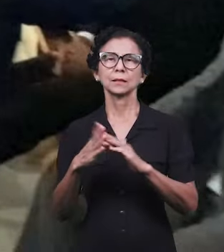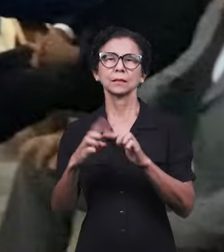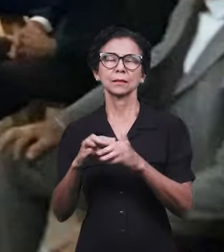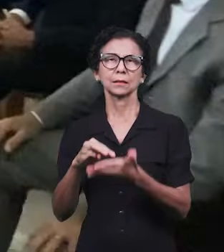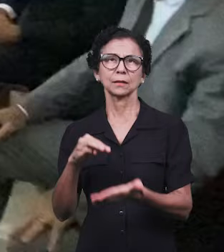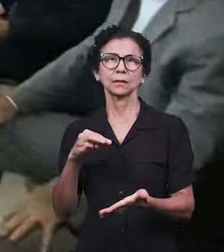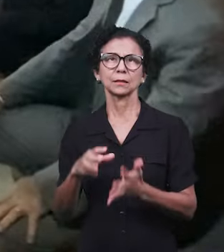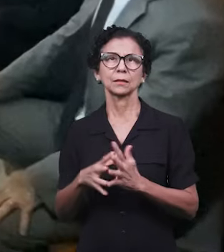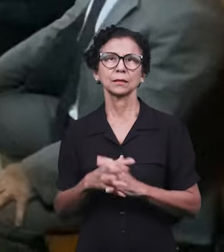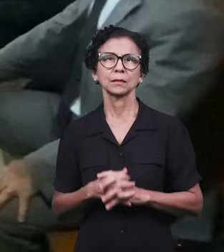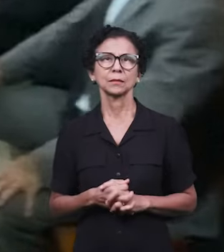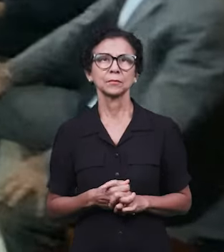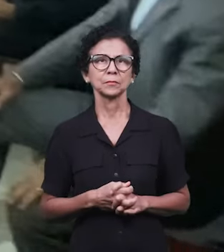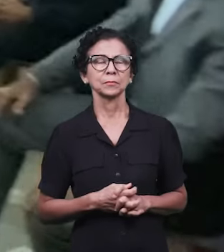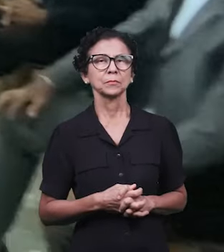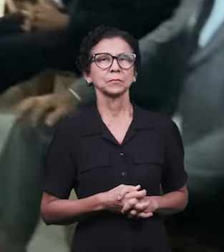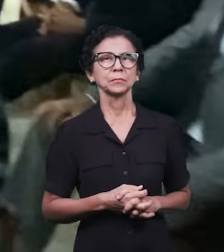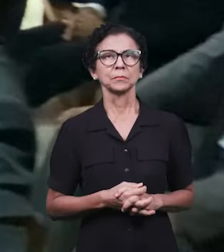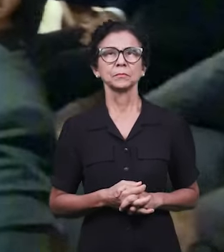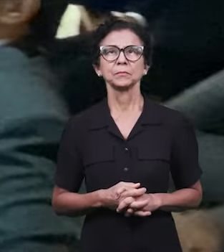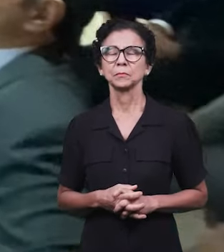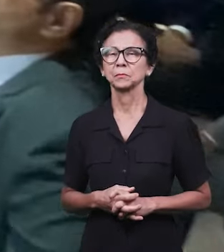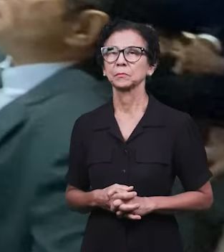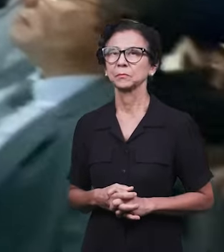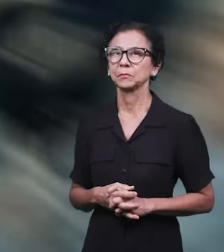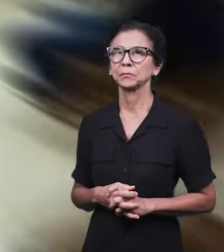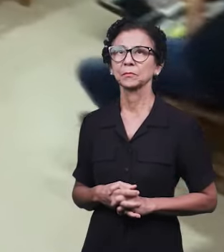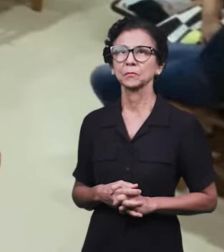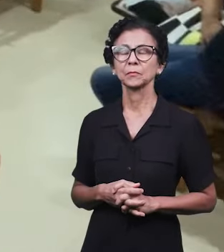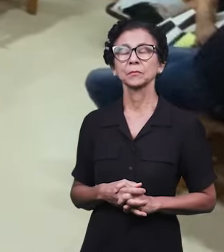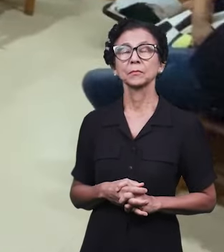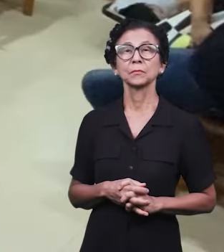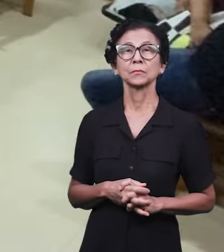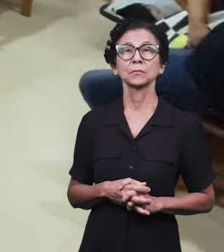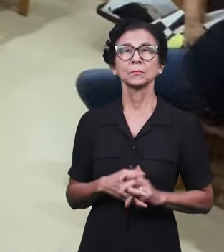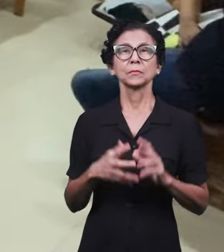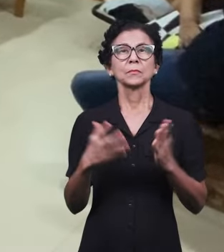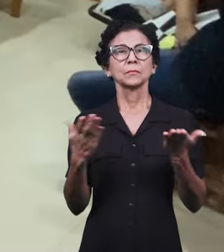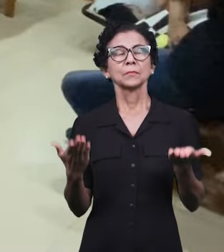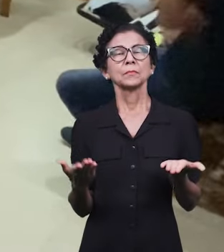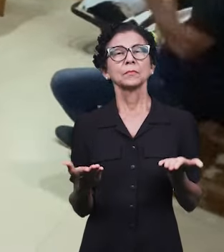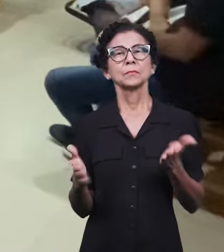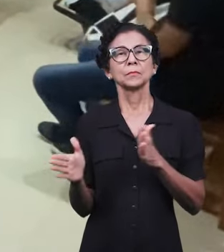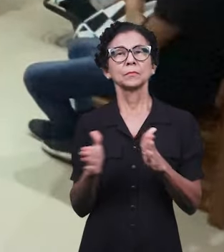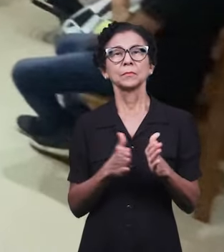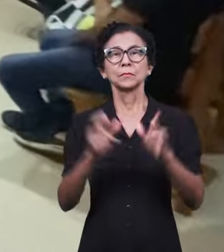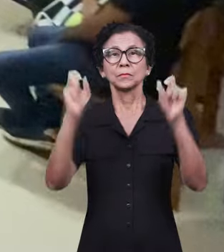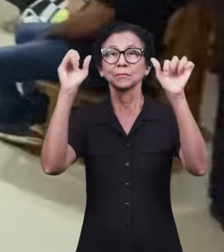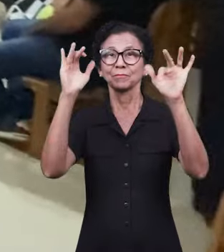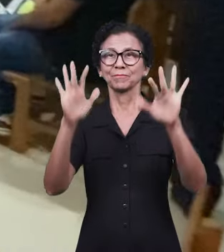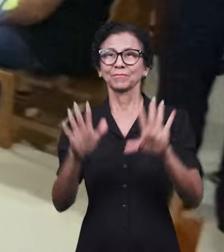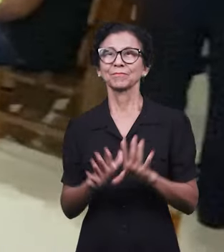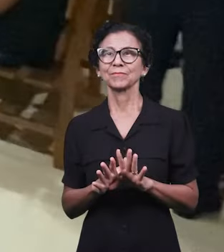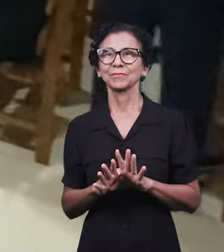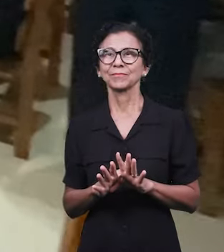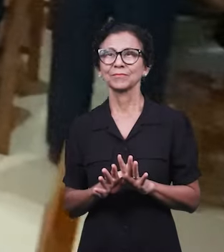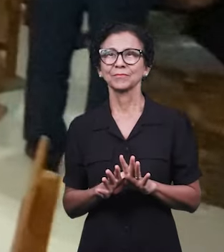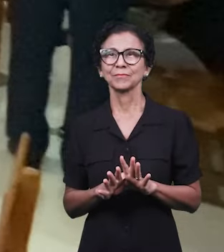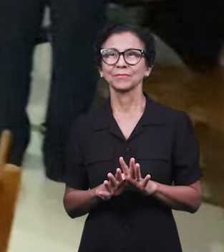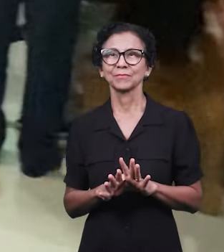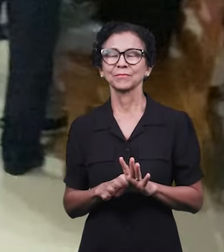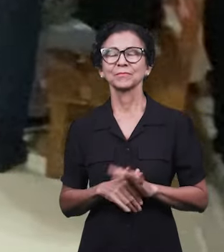Mato Grosso, como Arenápolis, Itanorte, Sinop, Cuiabá e Rondonópolis, se reuniram conosco, juntamente com